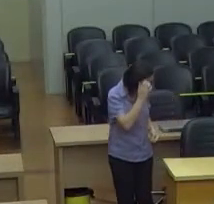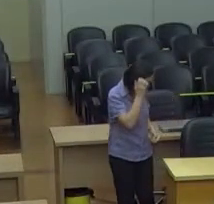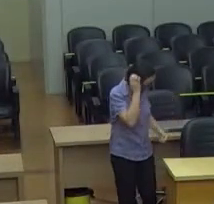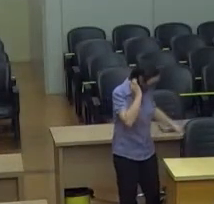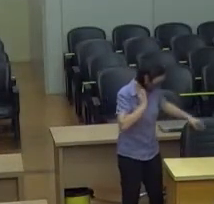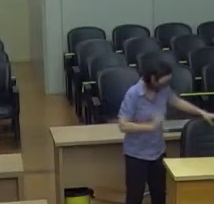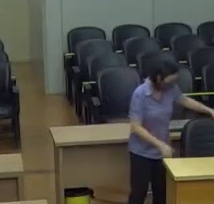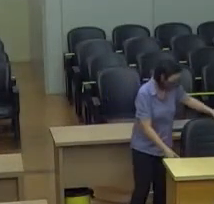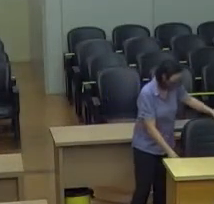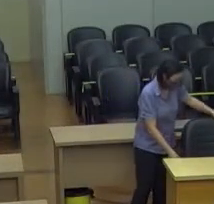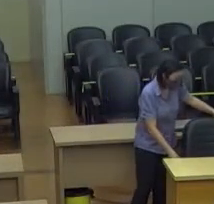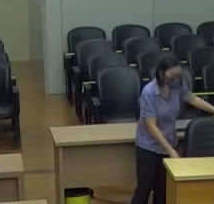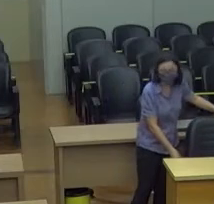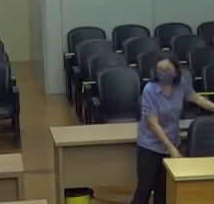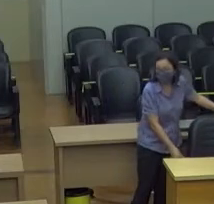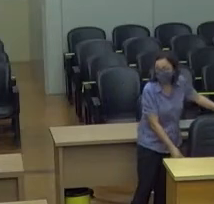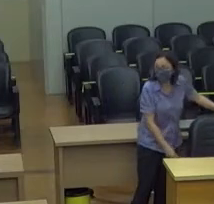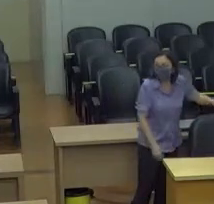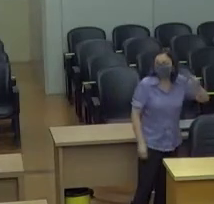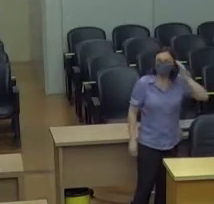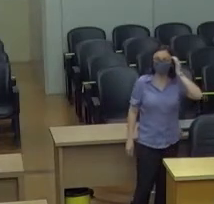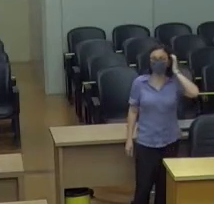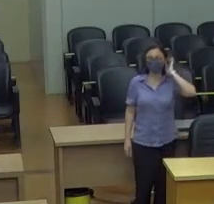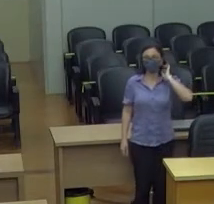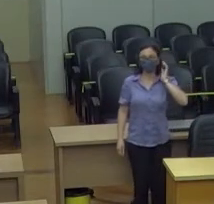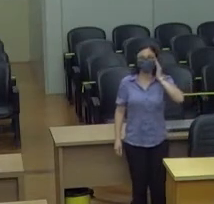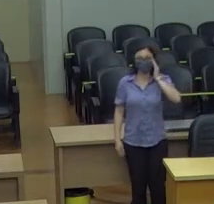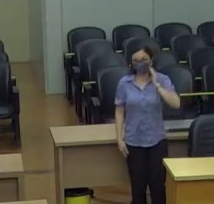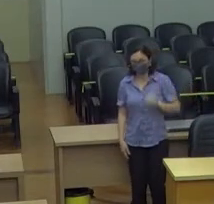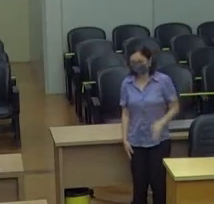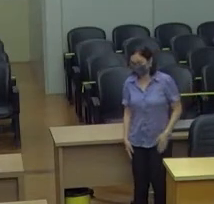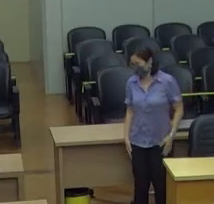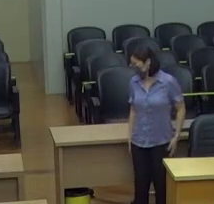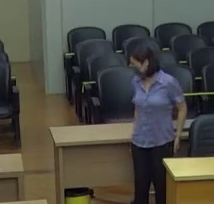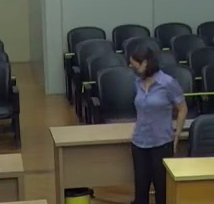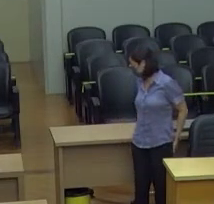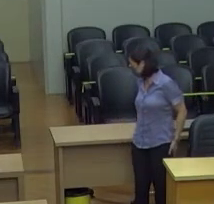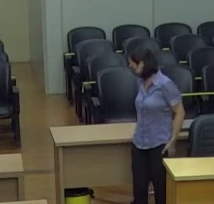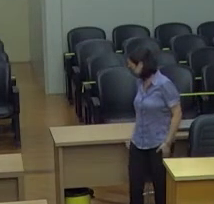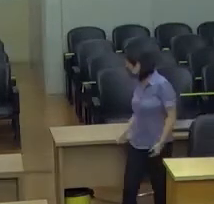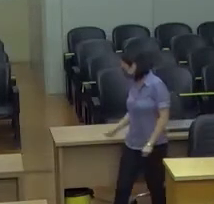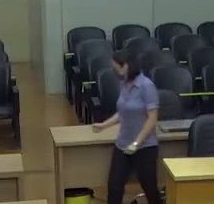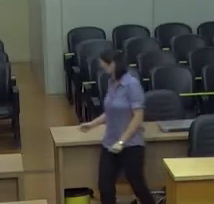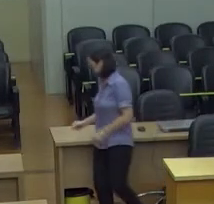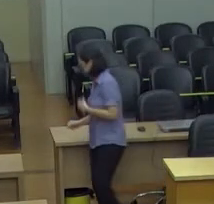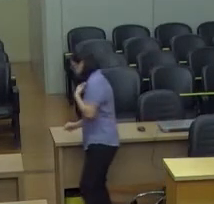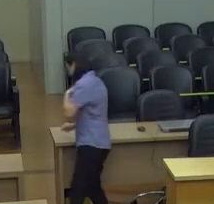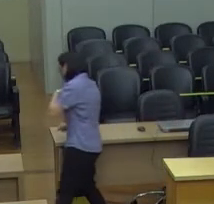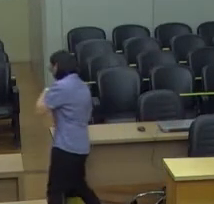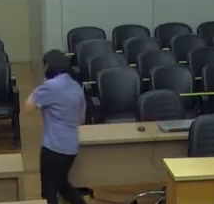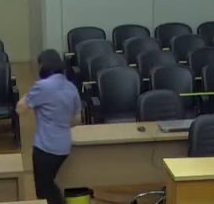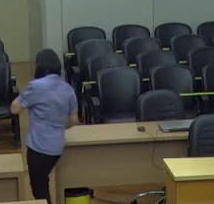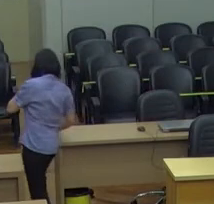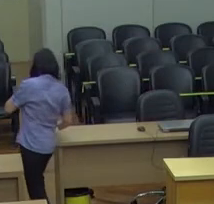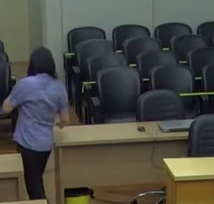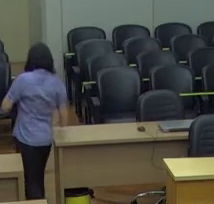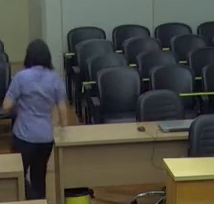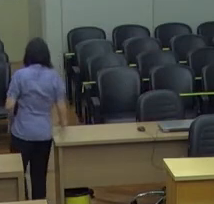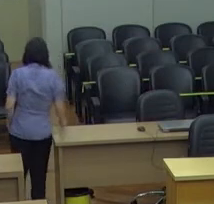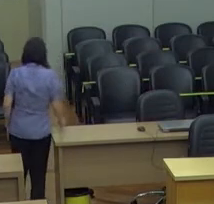sabe exatamente. Mas alguma coisa já se tem, que após a primeira dose não há proteção